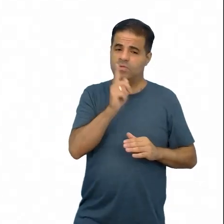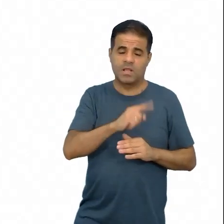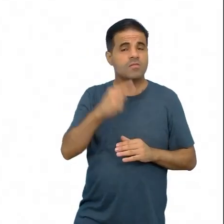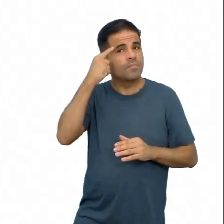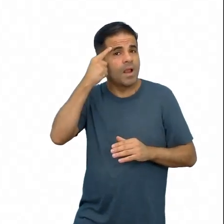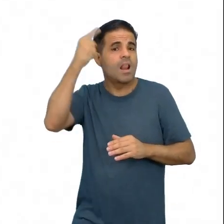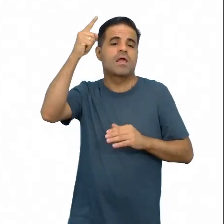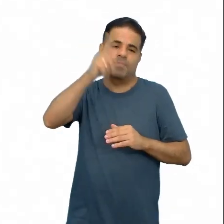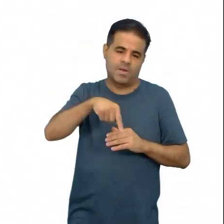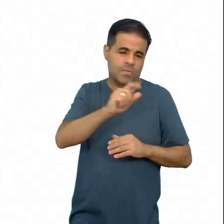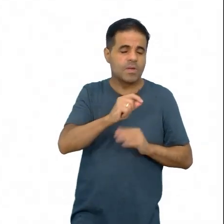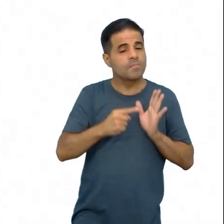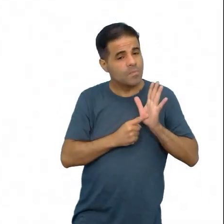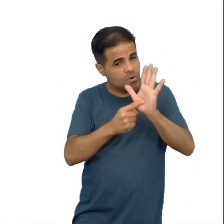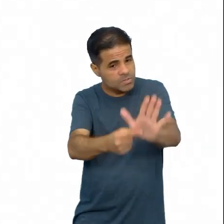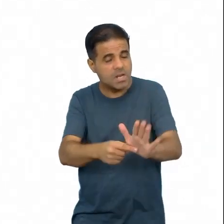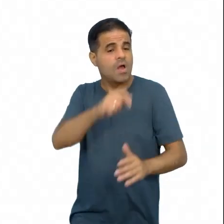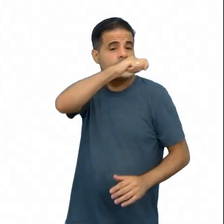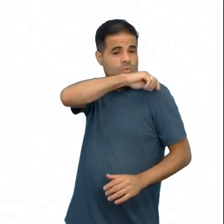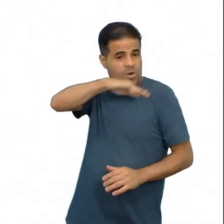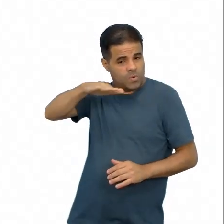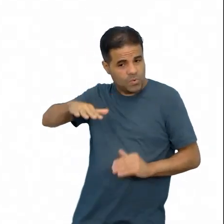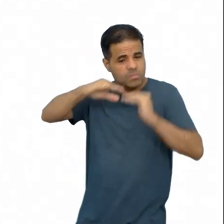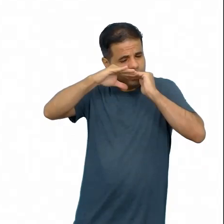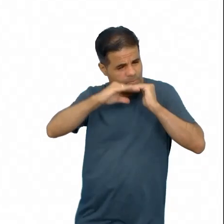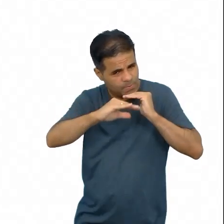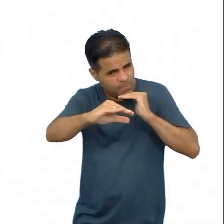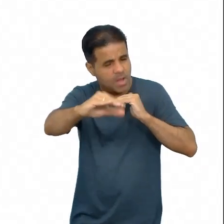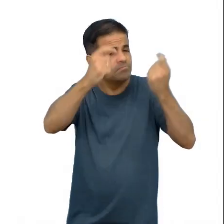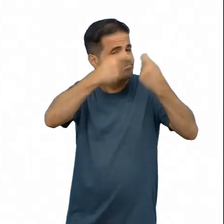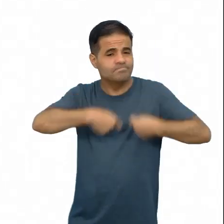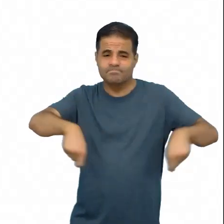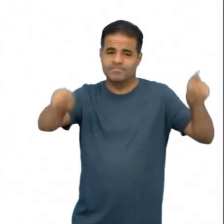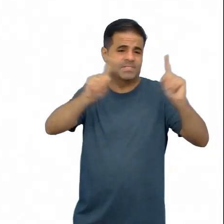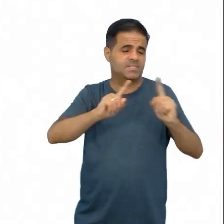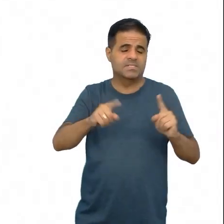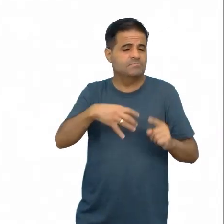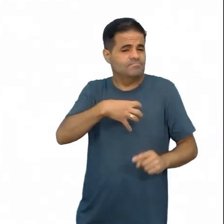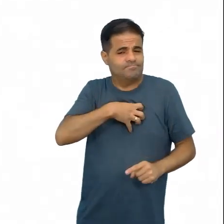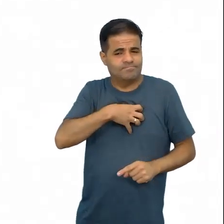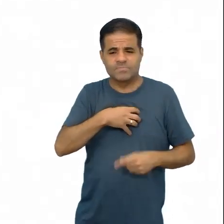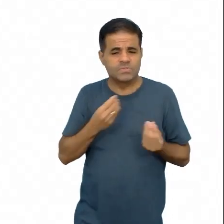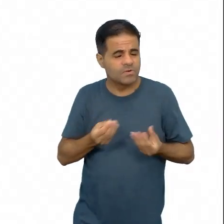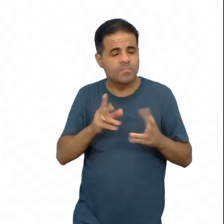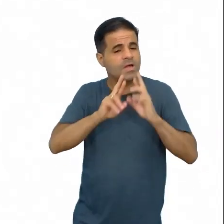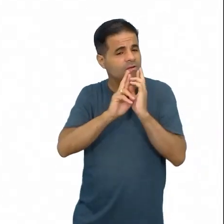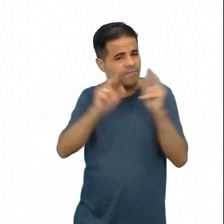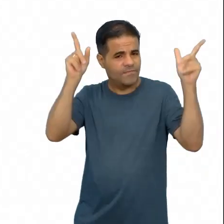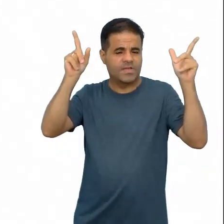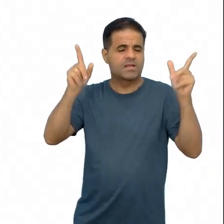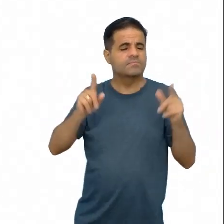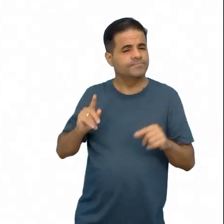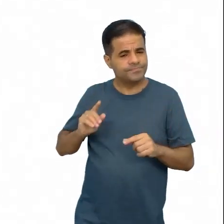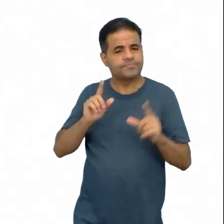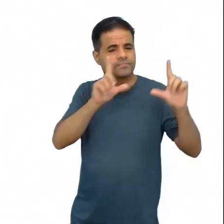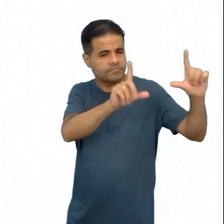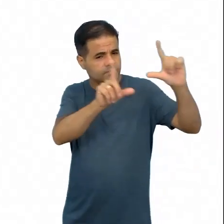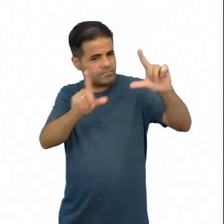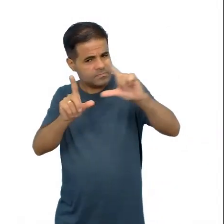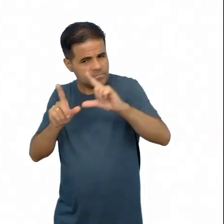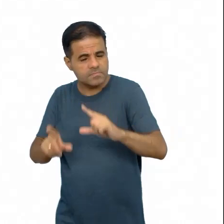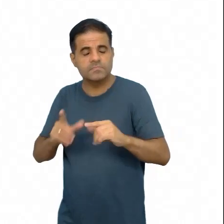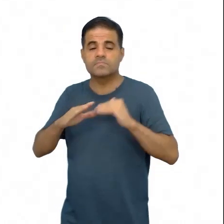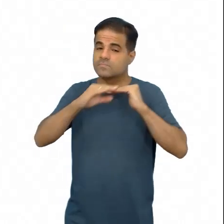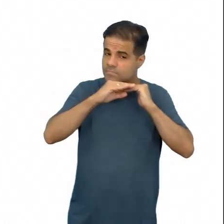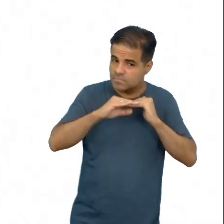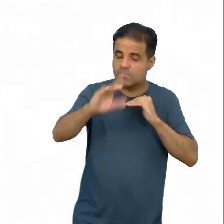gente lembrar, para a gente mostrar para o aluno que a pavimentação ela não precisa ser uma forma aí diferente, com figuras diferentes, mas a